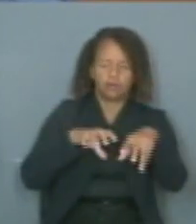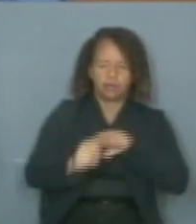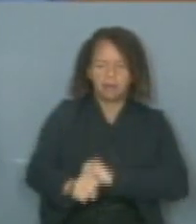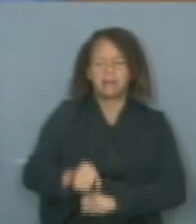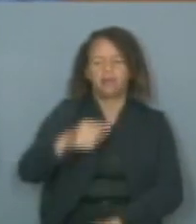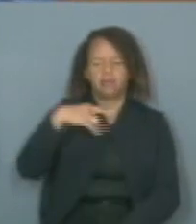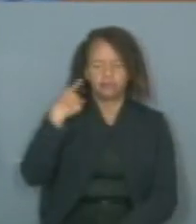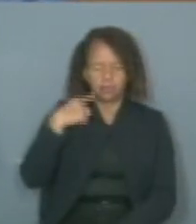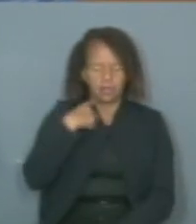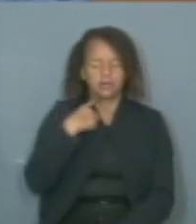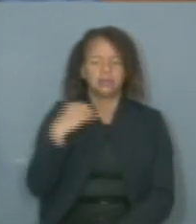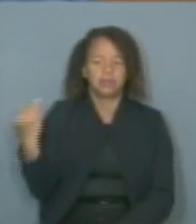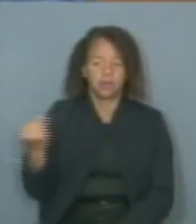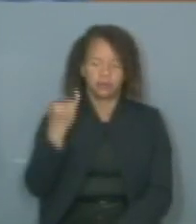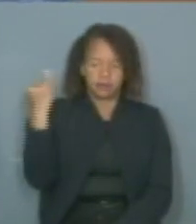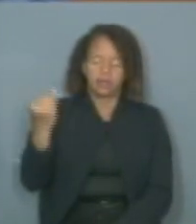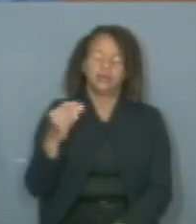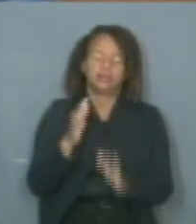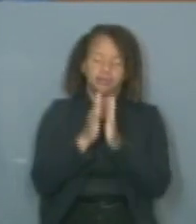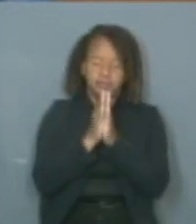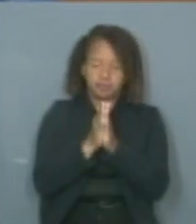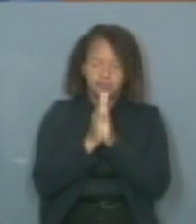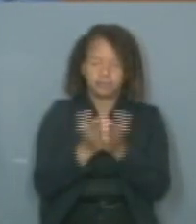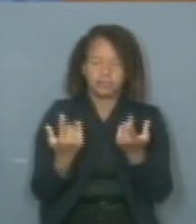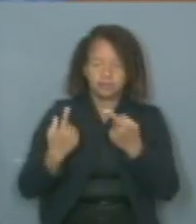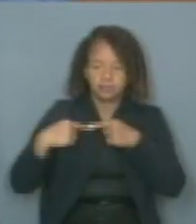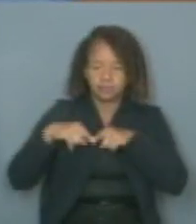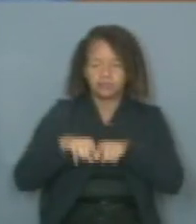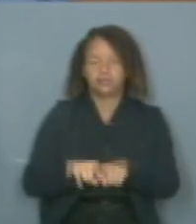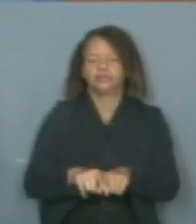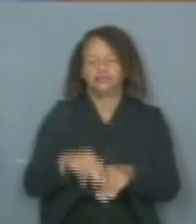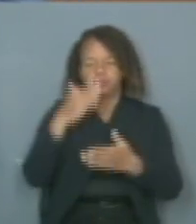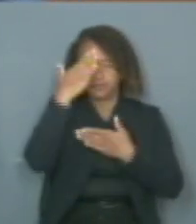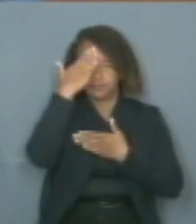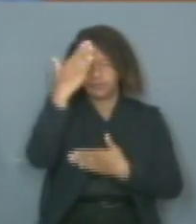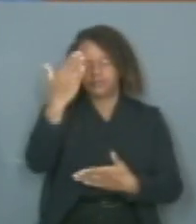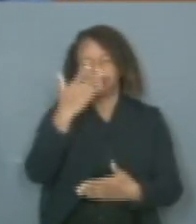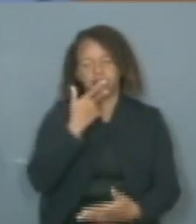Então fica aqui o nosso pedido para que essa parceria possa existir. Muito obrigado, é o que eu tinha a dizer.